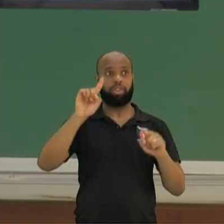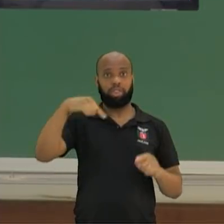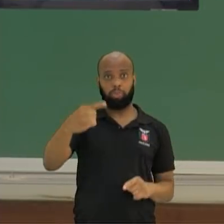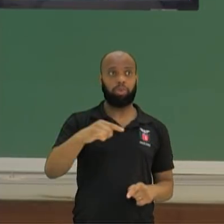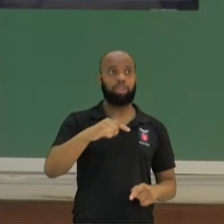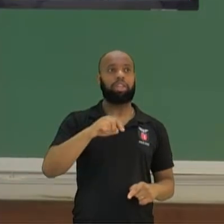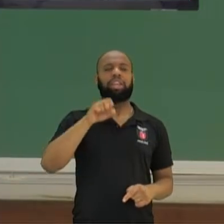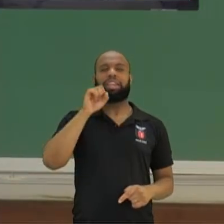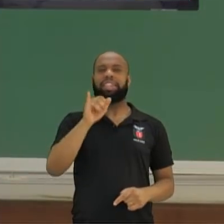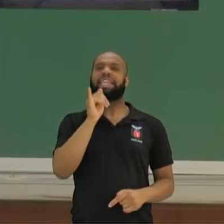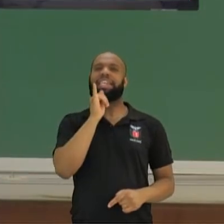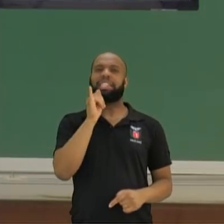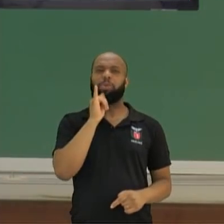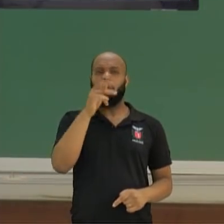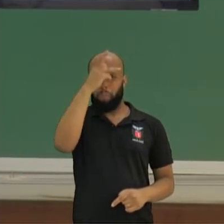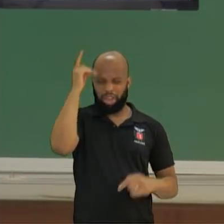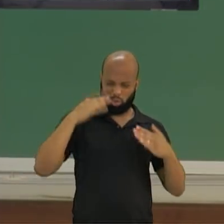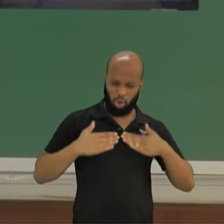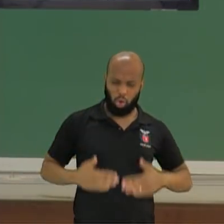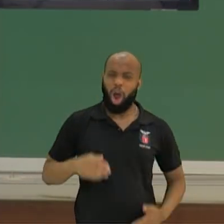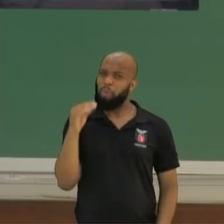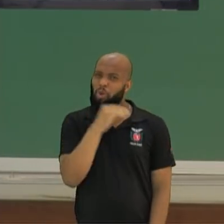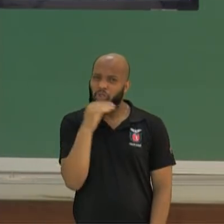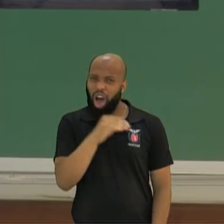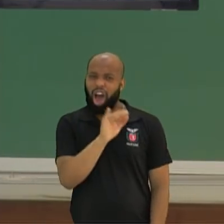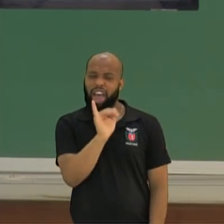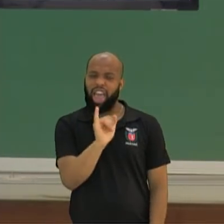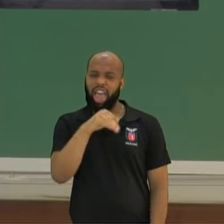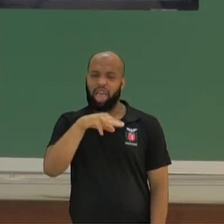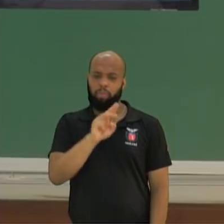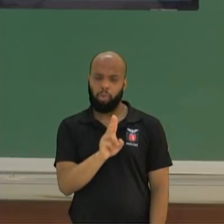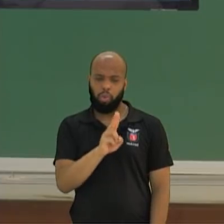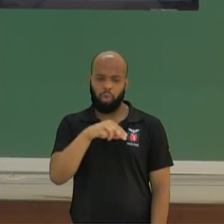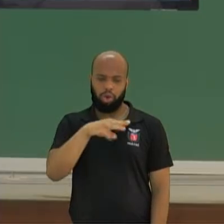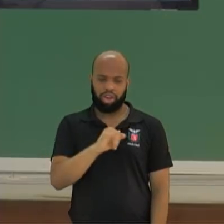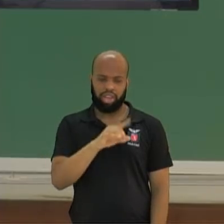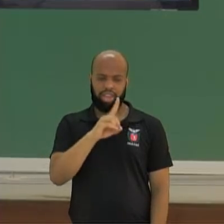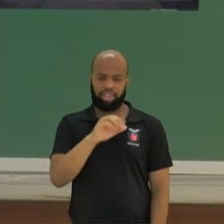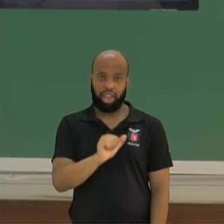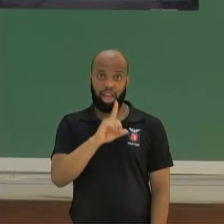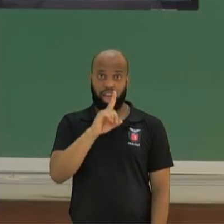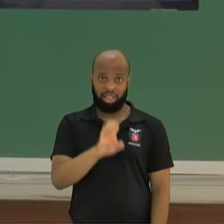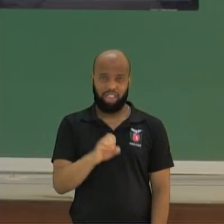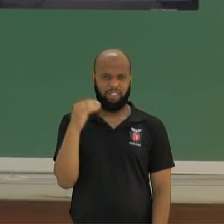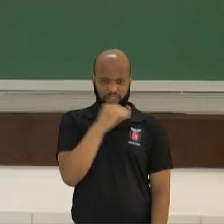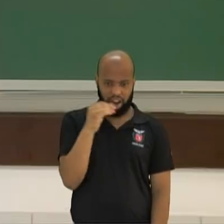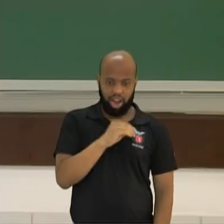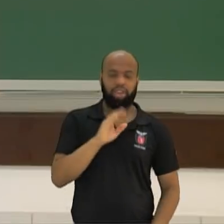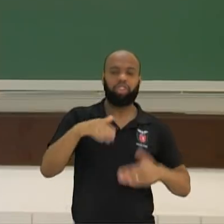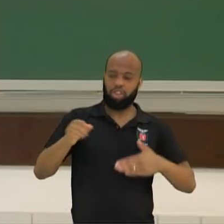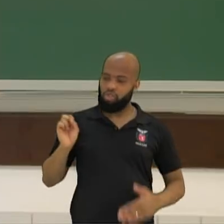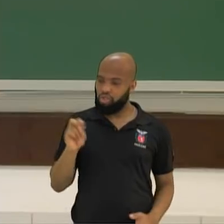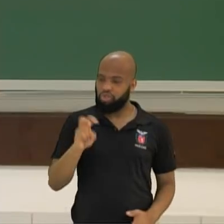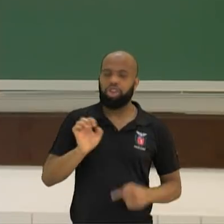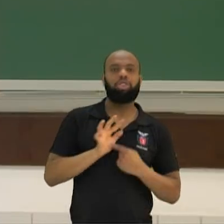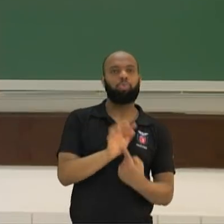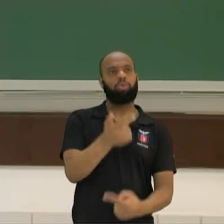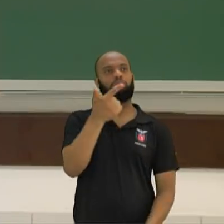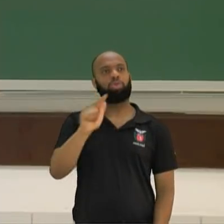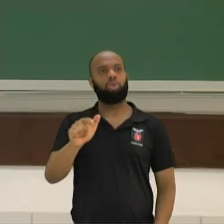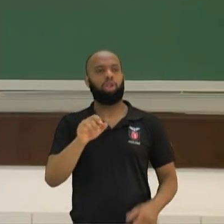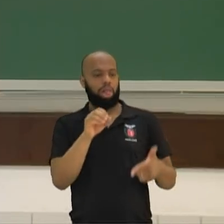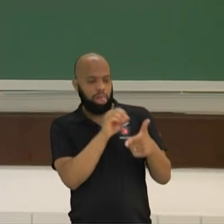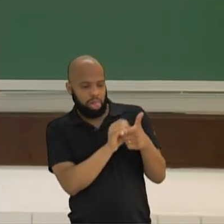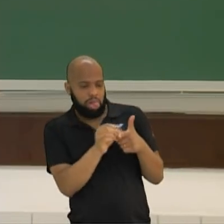se a imunidade dessa pessoa ficar mais baixa, esses vírus, né, voltam a se manifestar e as